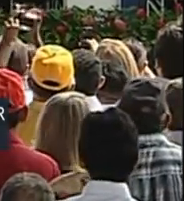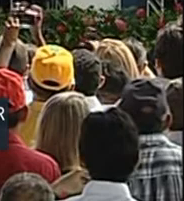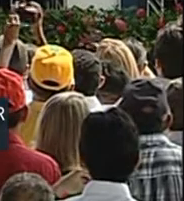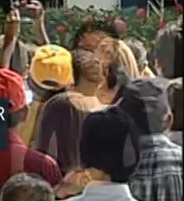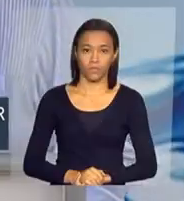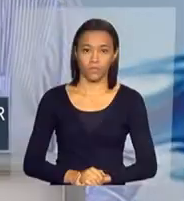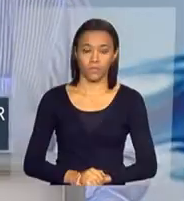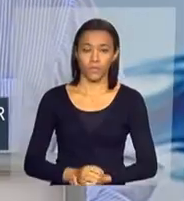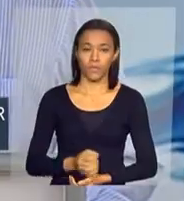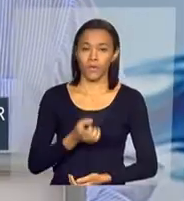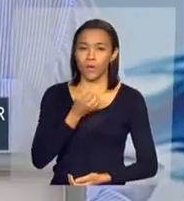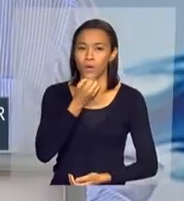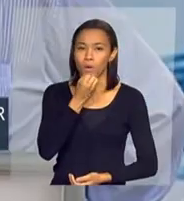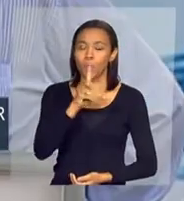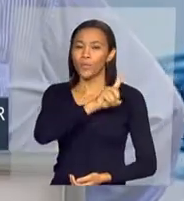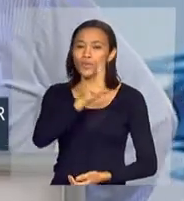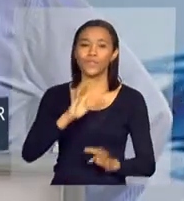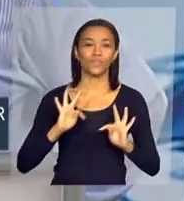Bom dia a todos.